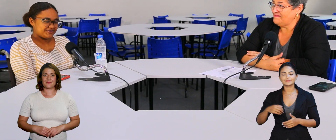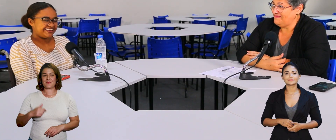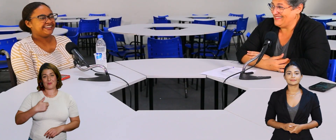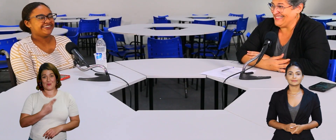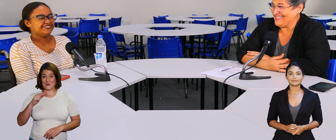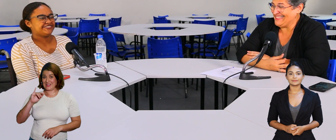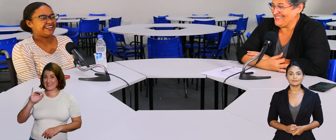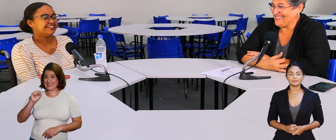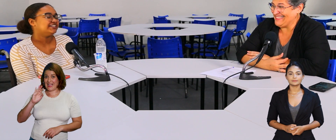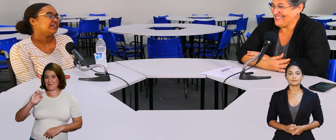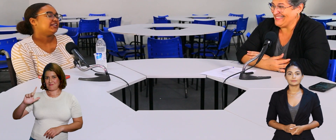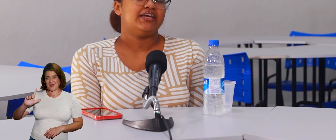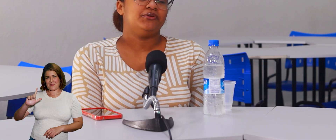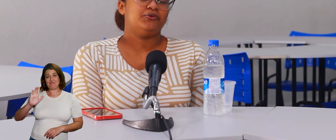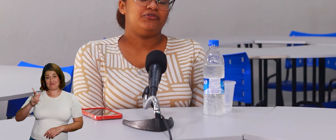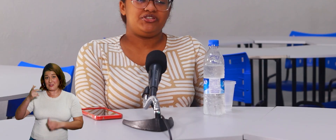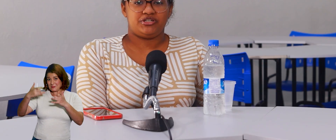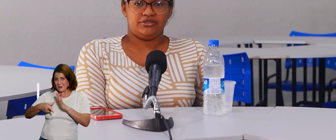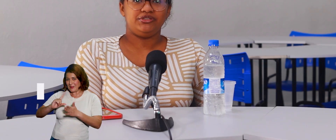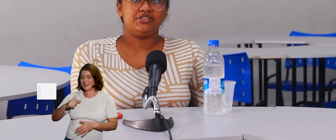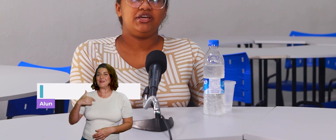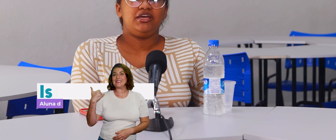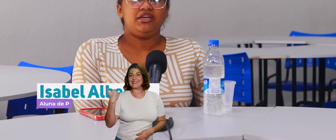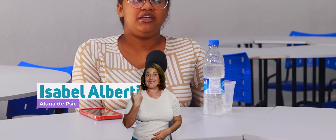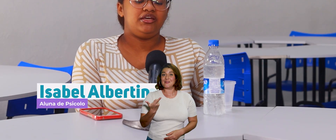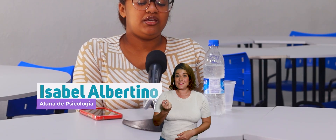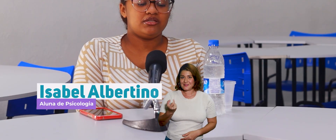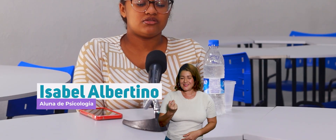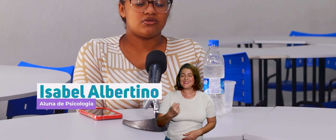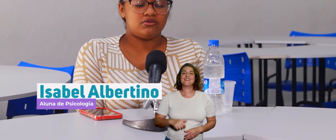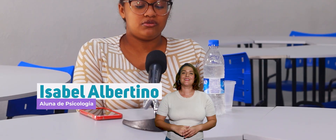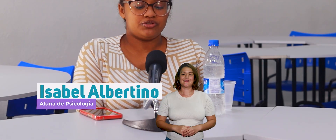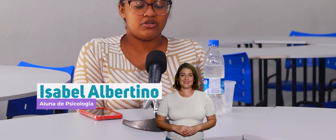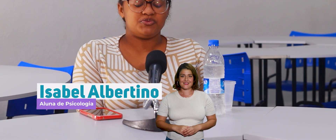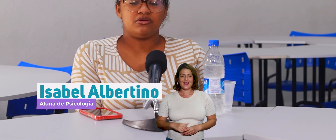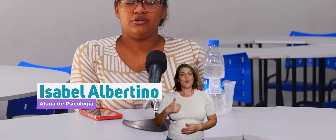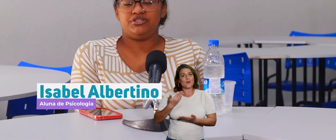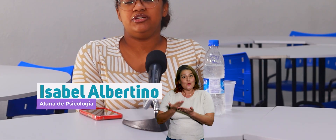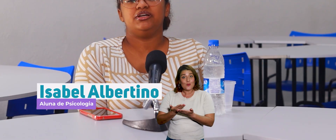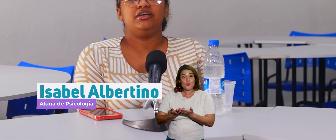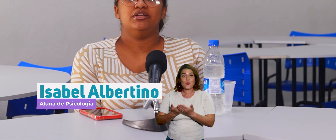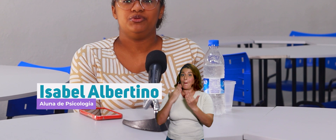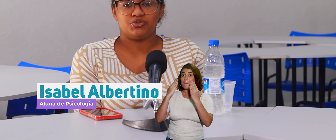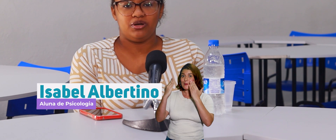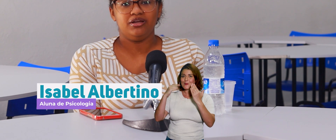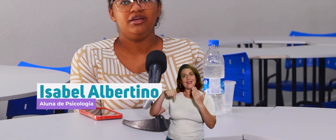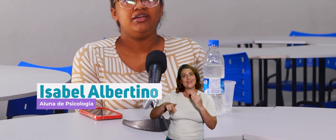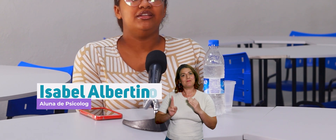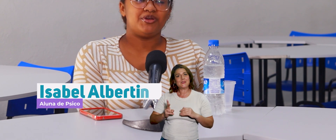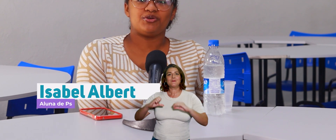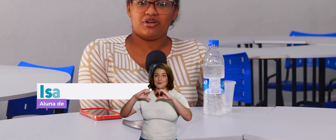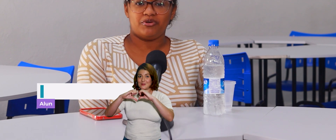Meu nome é Isabel, né? Como foi falado. Tenho 20 anos e sou estudante de psicologia aqui na